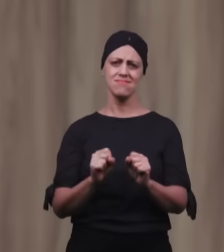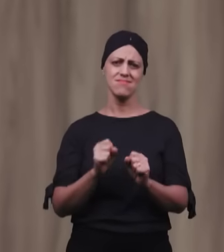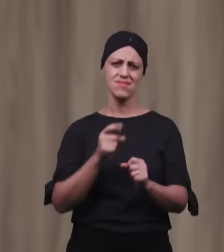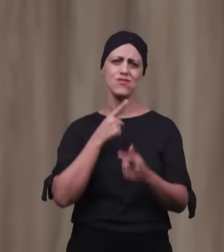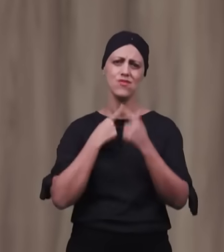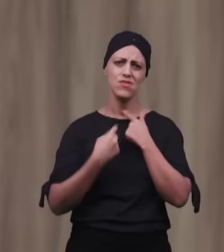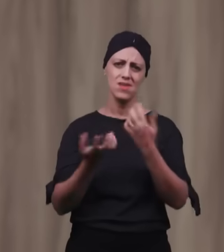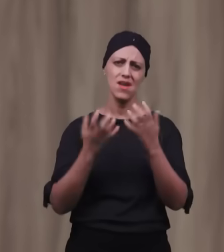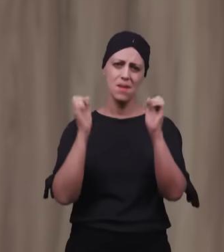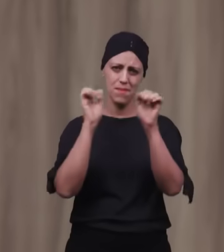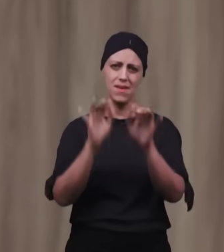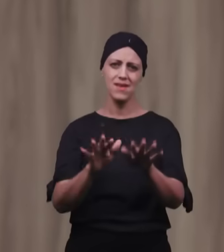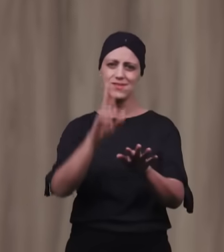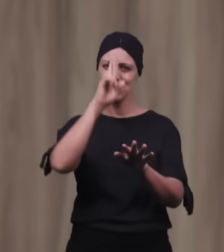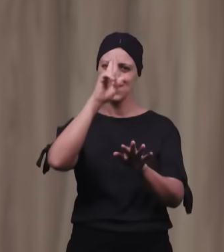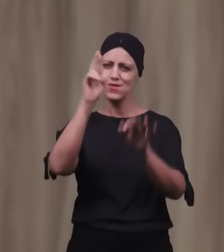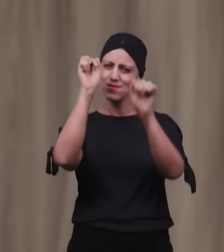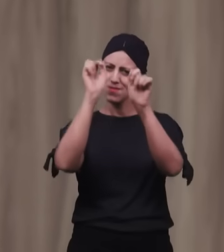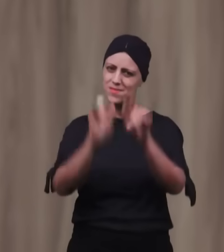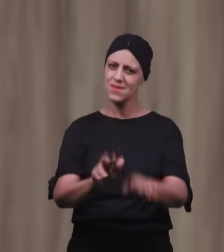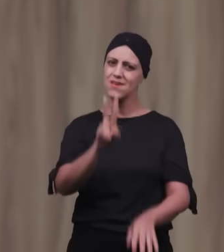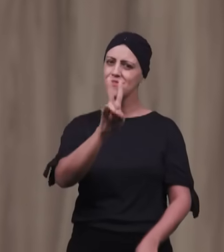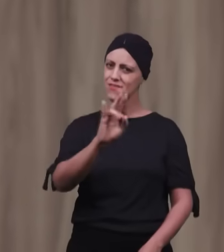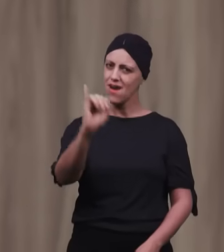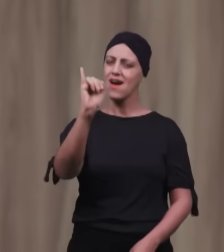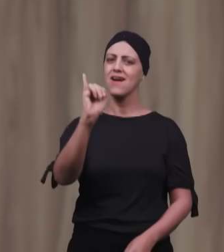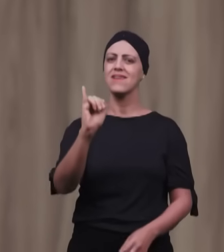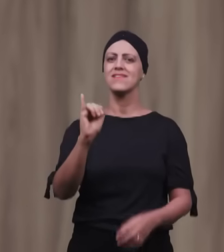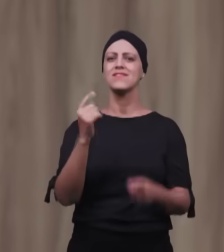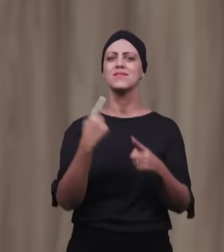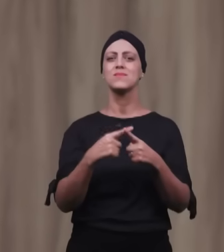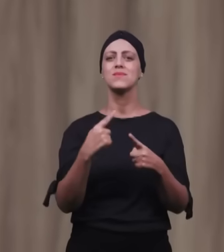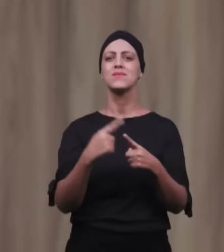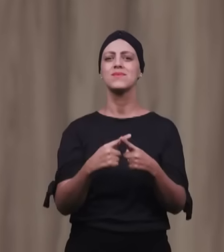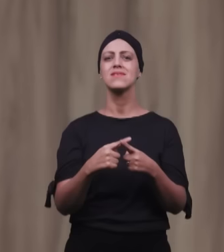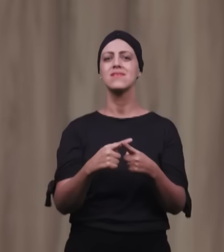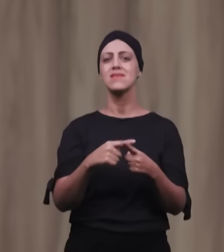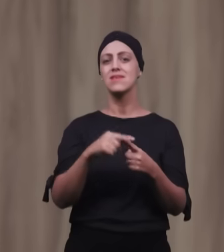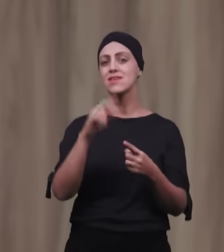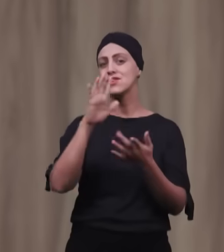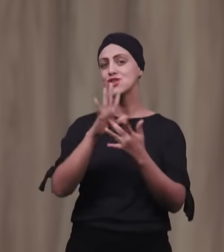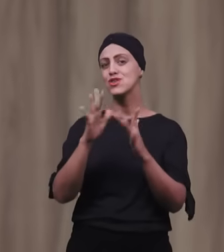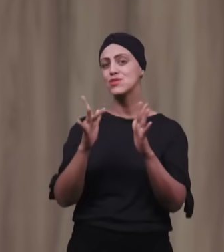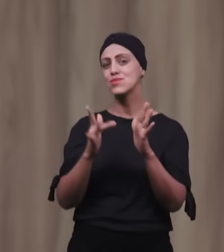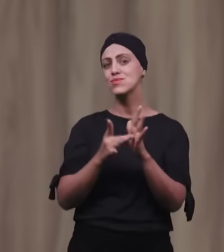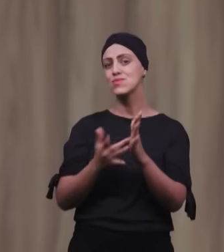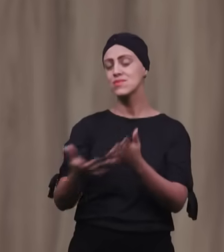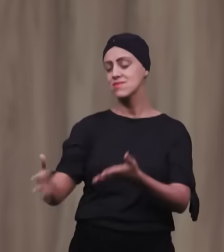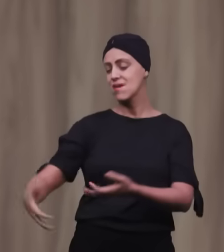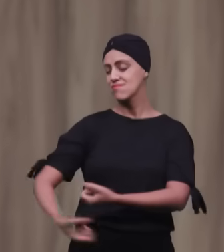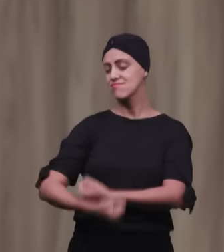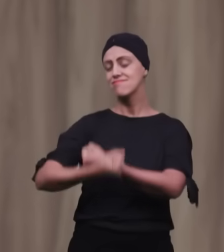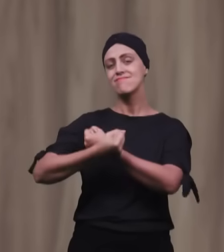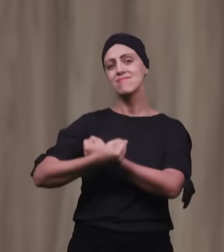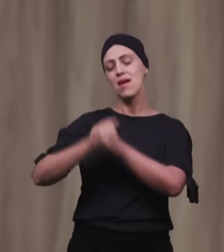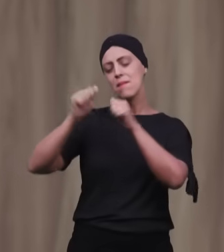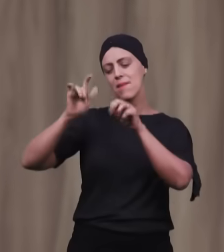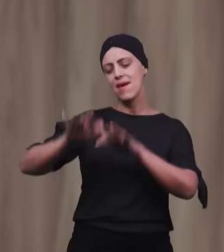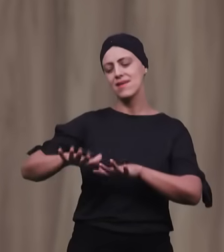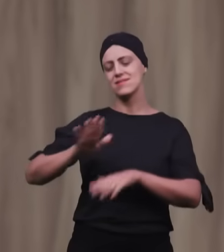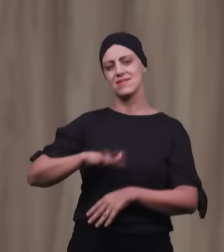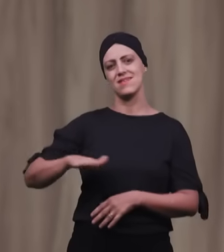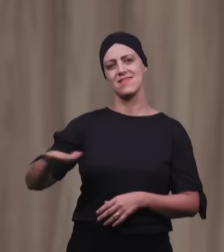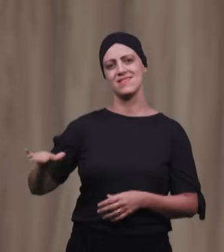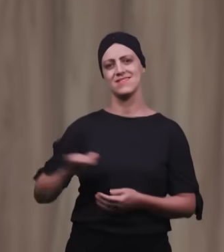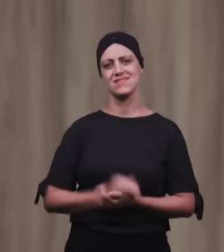desejar uma benção que Deus vai te abençoar porque Jesus tomou as crianças nos seus braços e